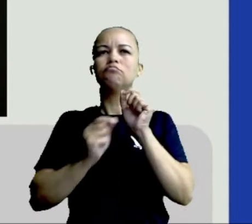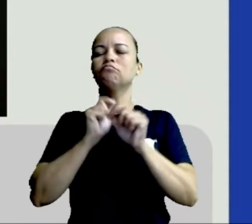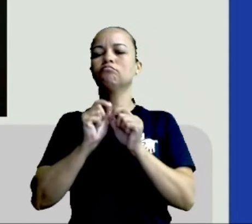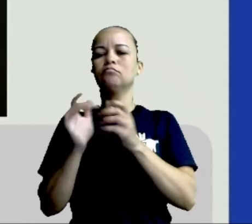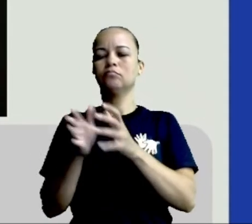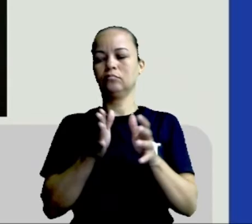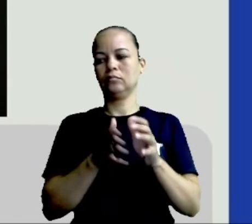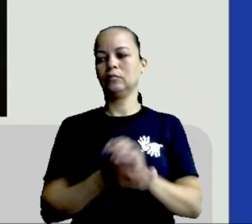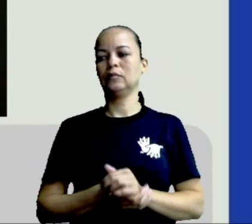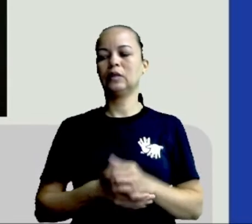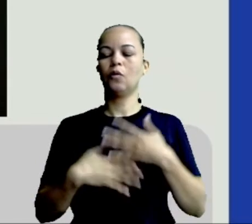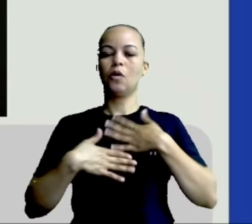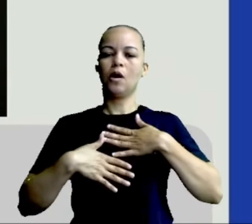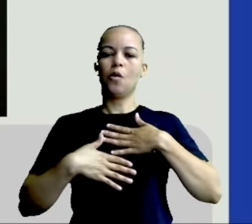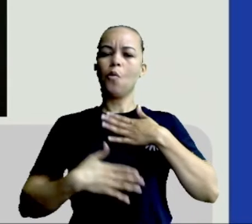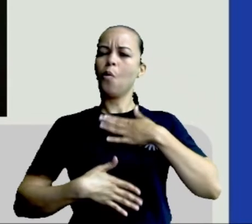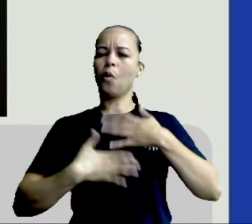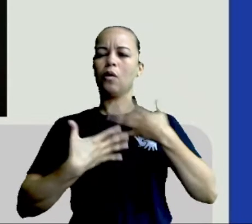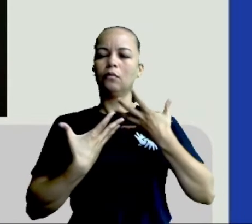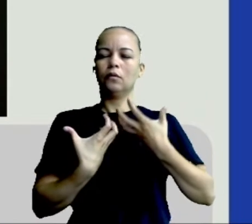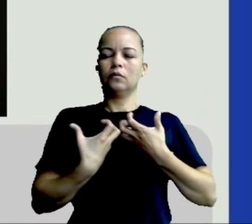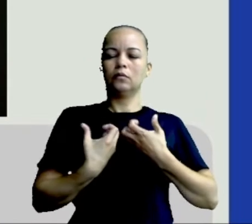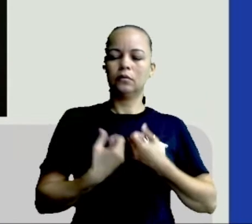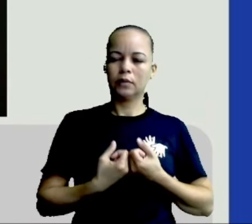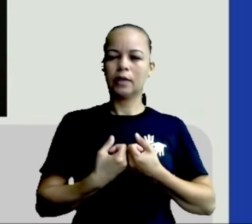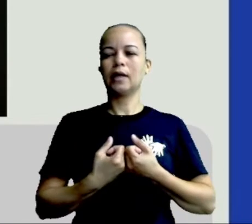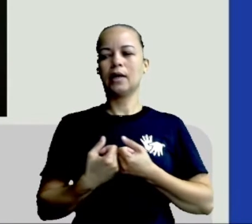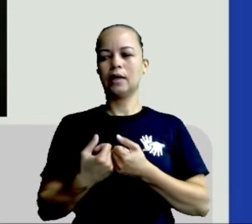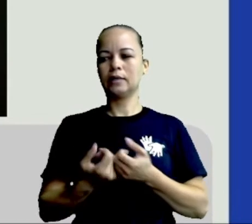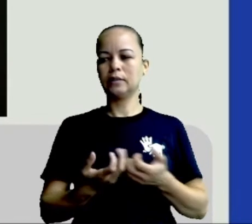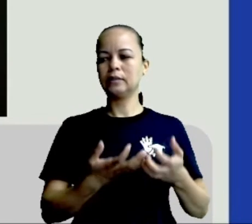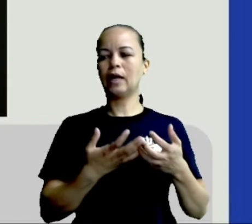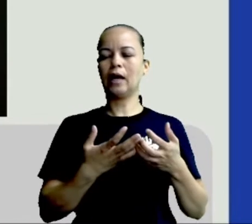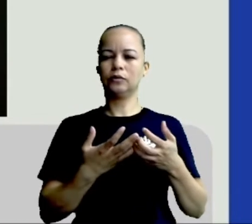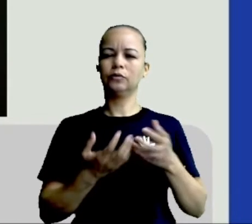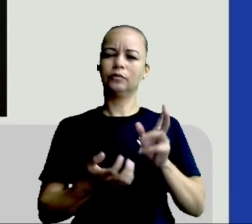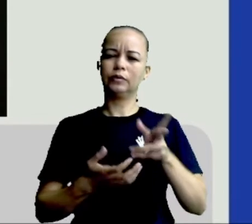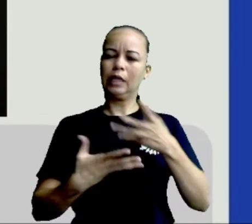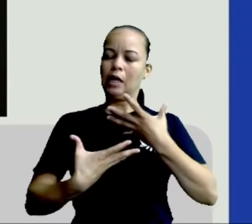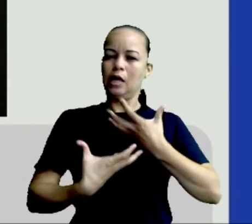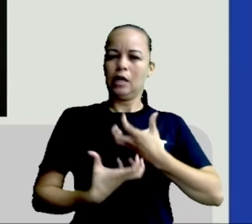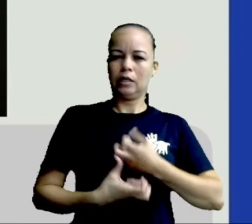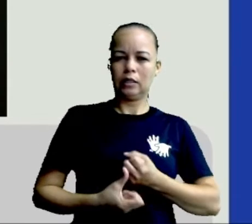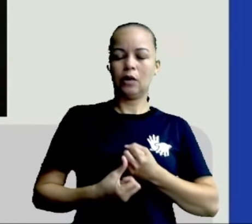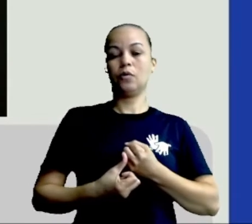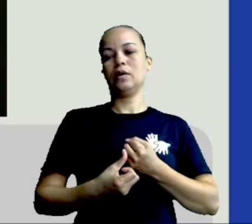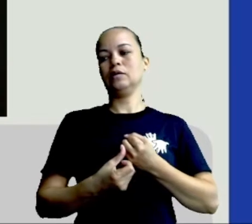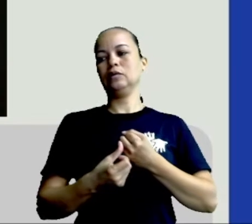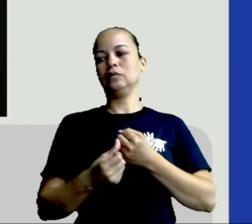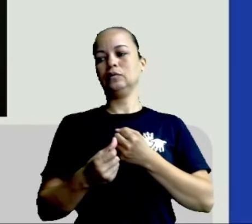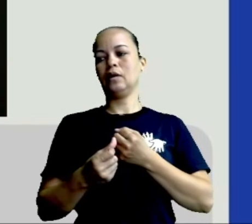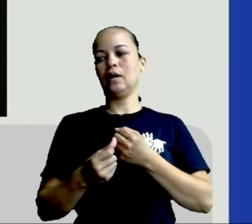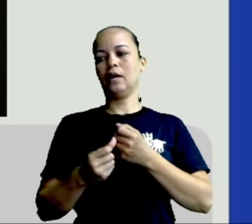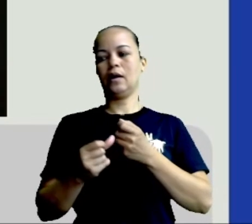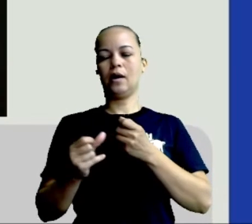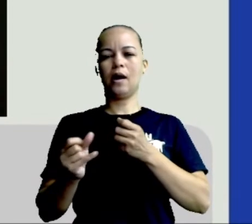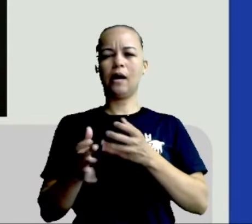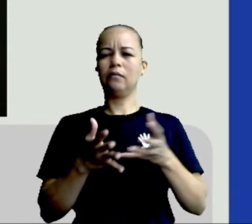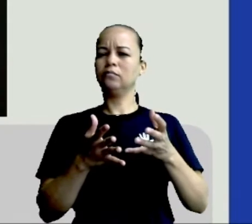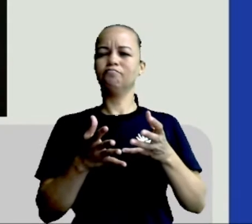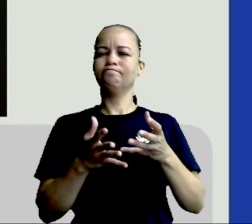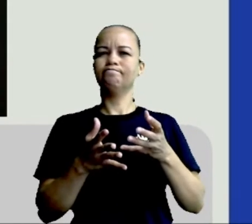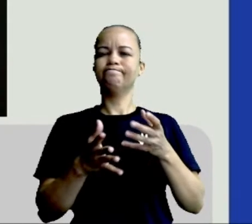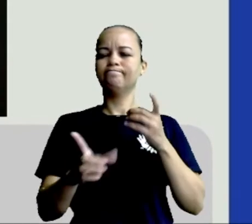seriam a exaustão, são pessoas que sempre estão cansadas, que sempre